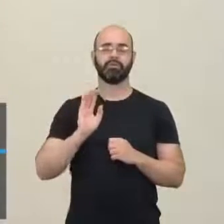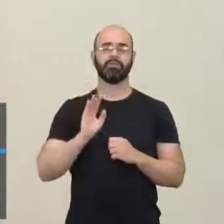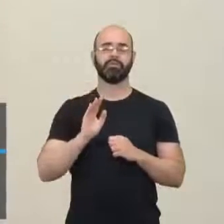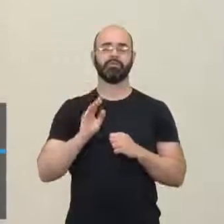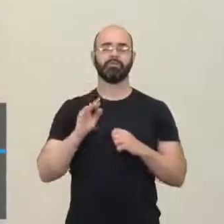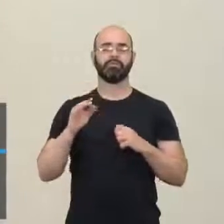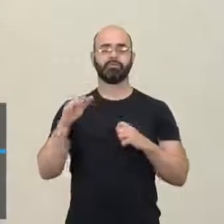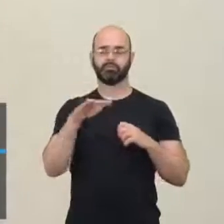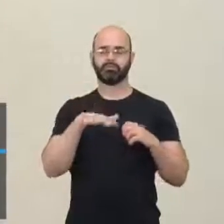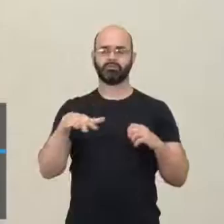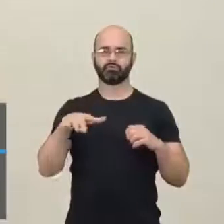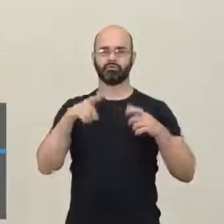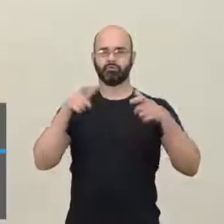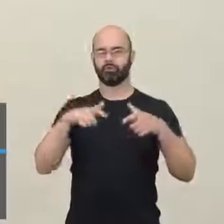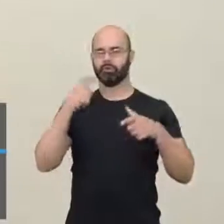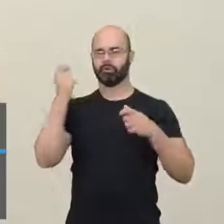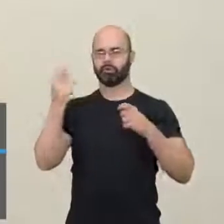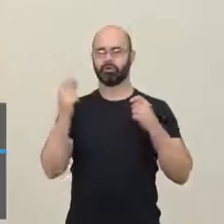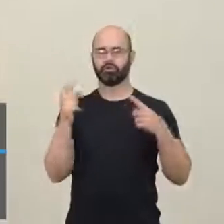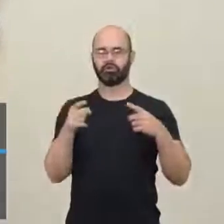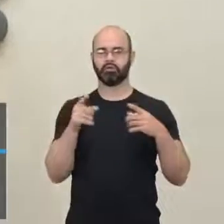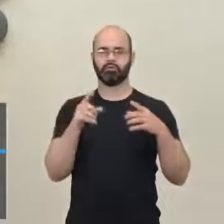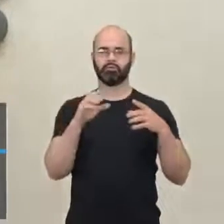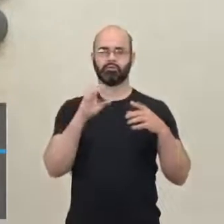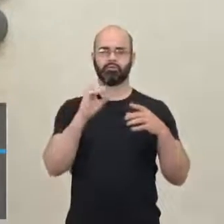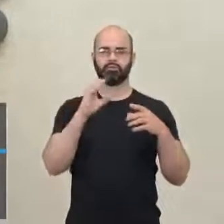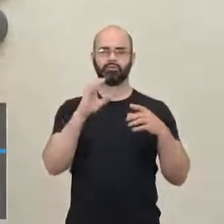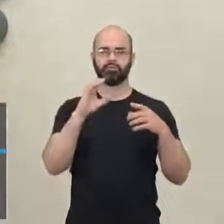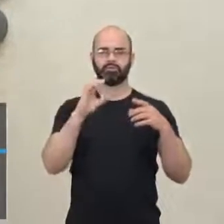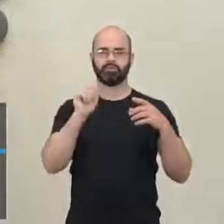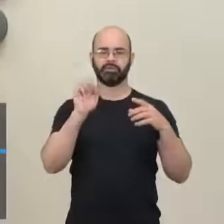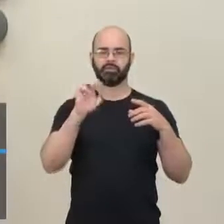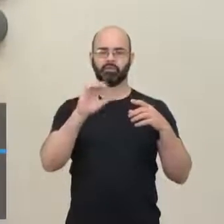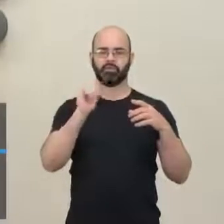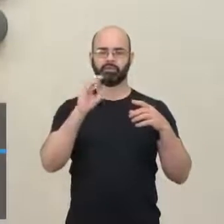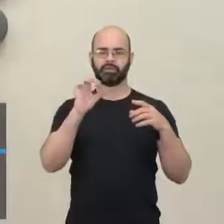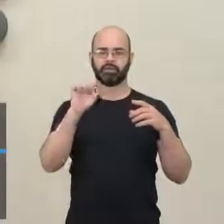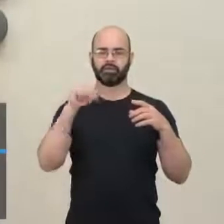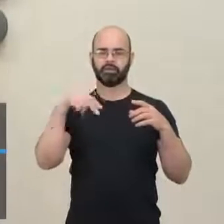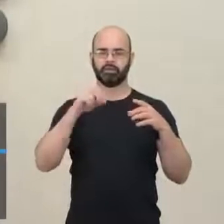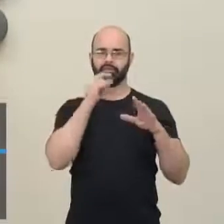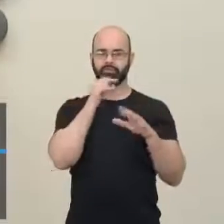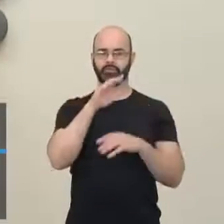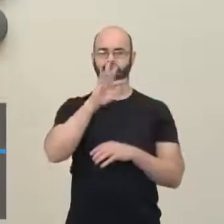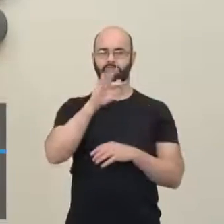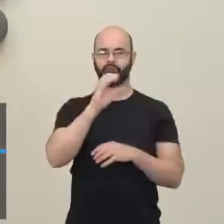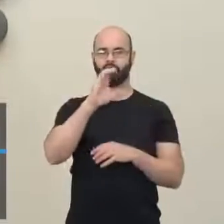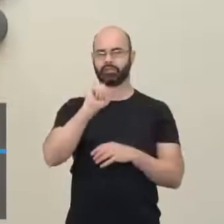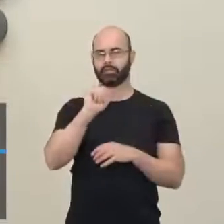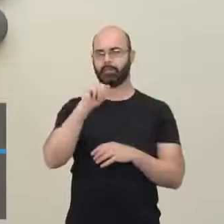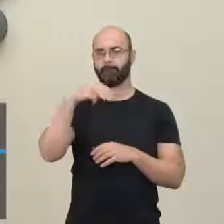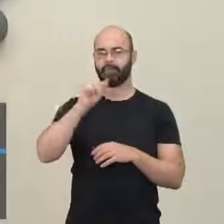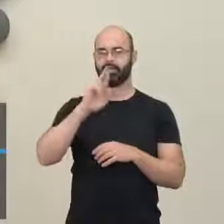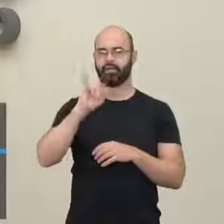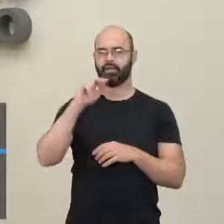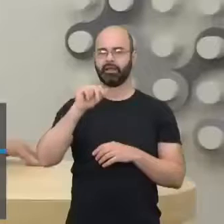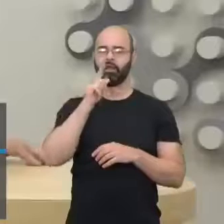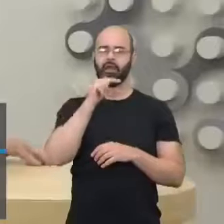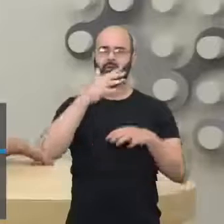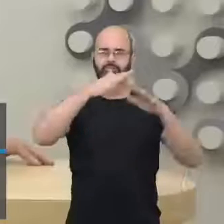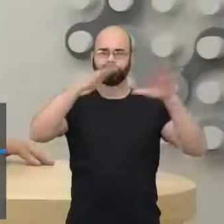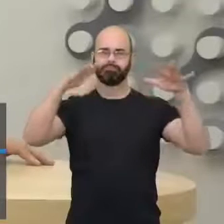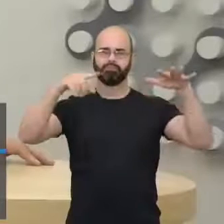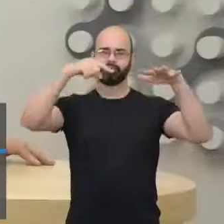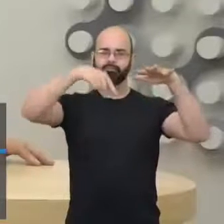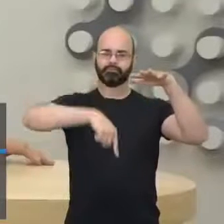regiões oceânicas aí, como as fossas marianas, que tem também profundidades extremamente elevadas. Né? Eu acho que a cada